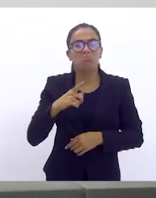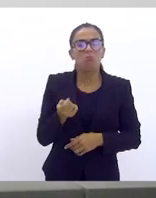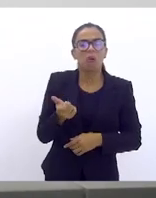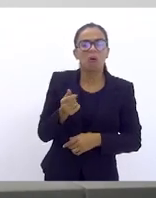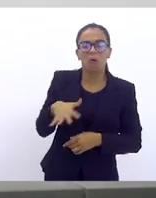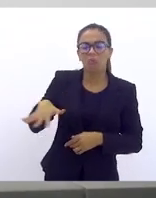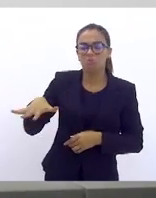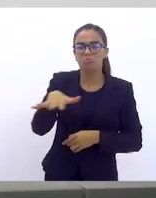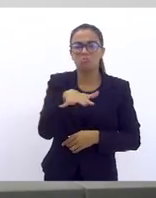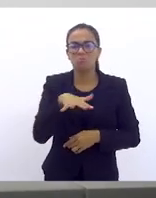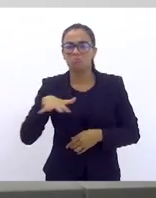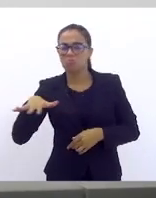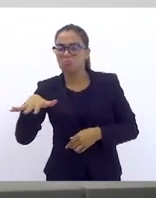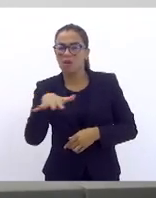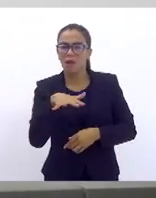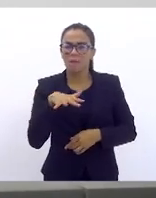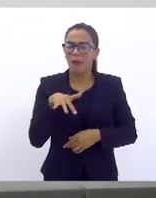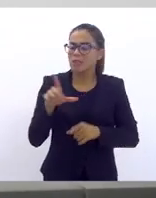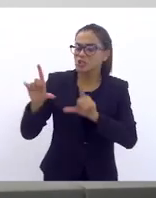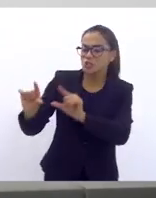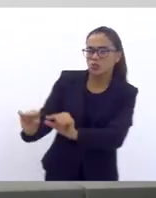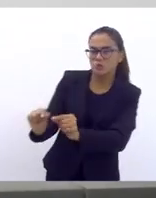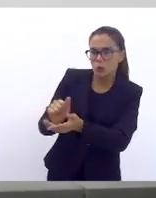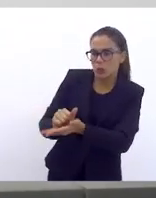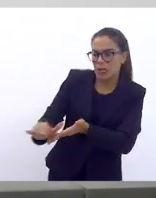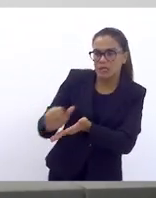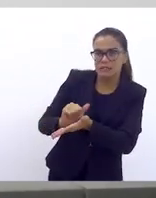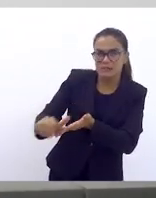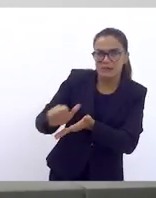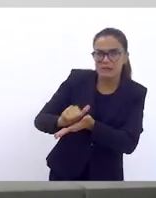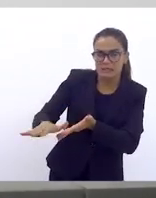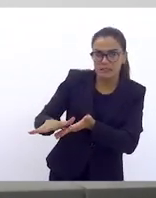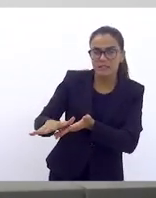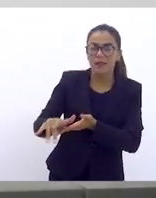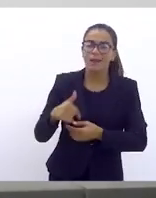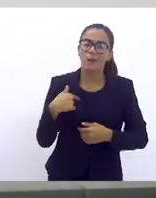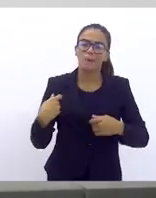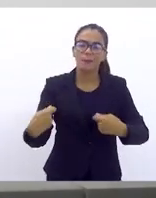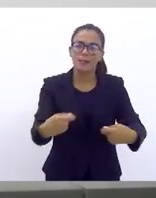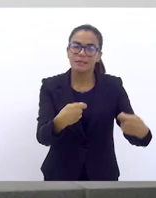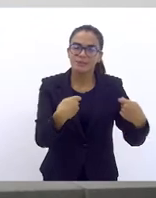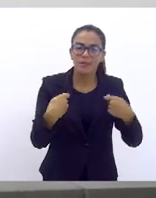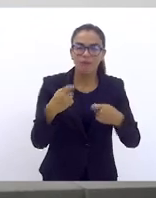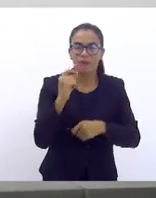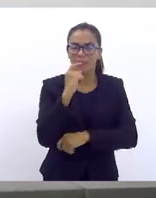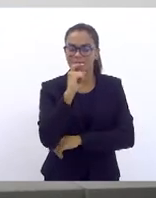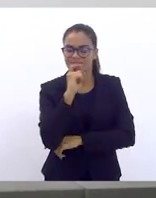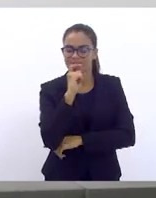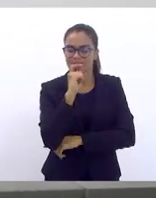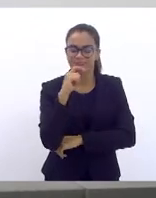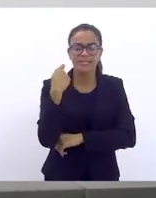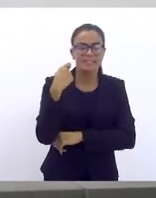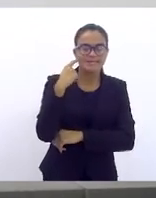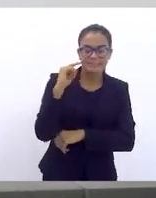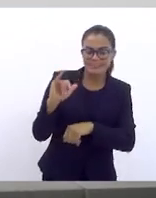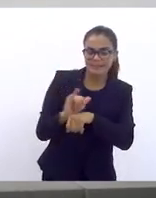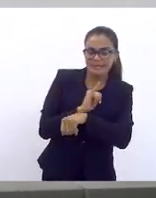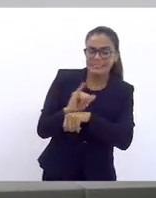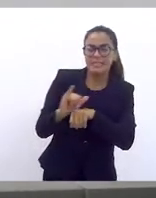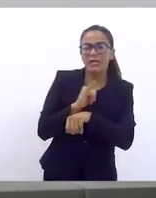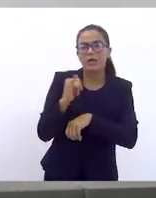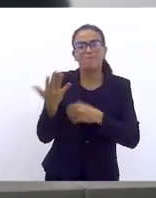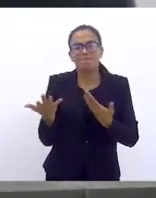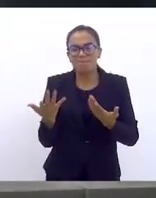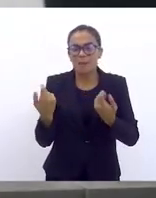tem para você reduzir as despesas então era necessário fazer desenvolvimento mas fazer